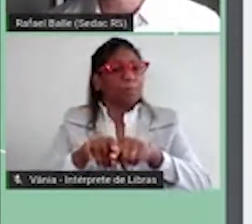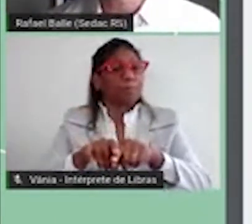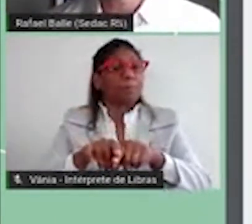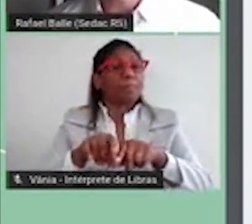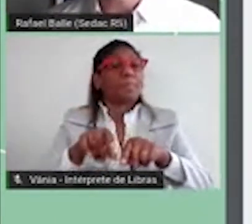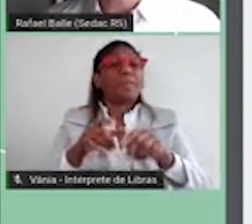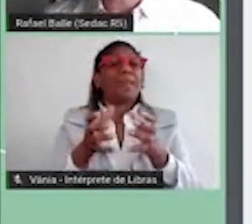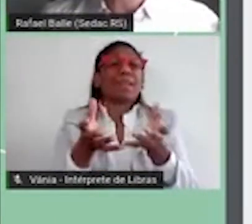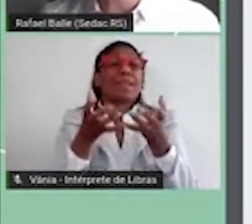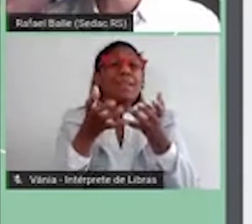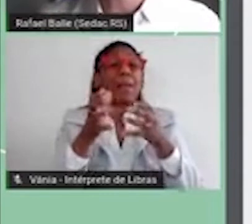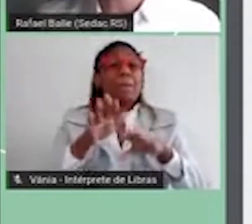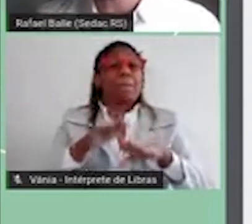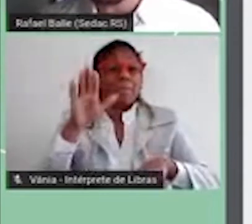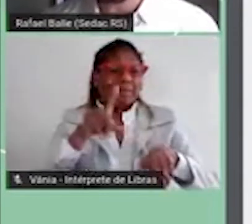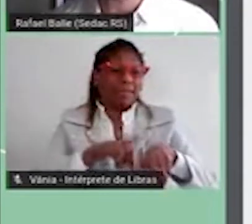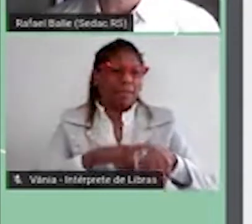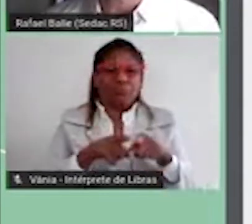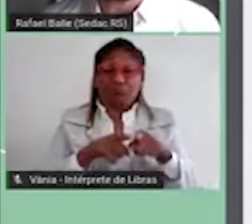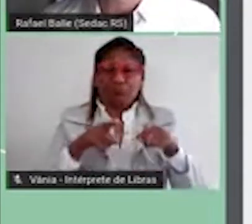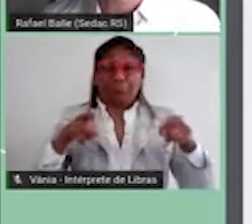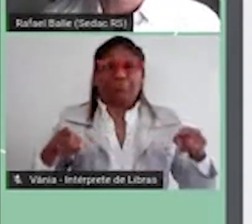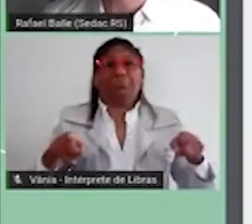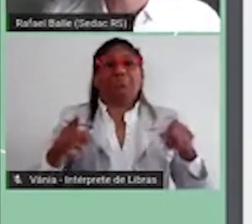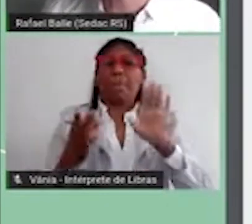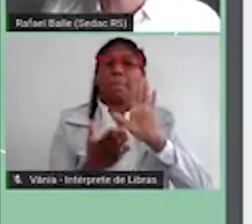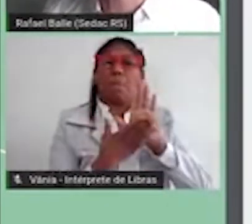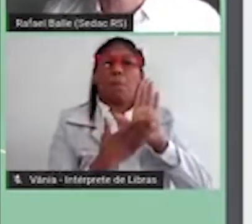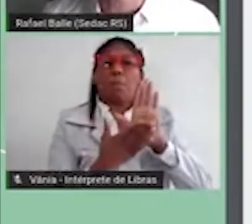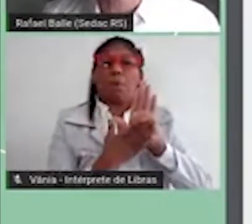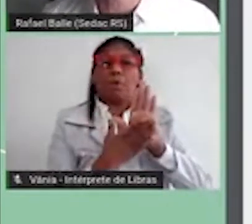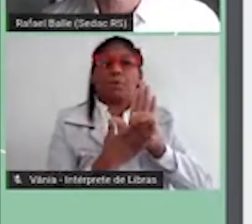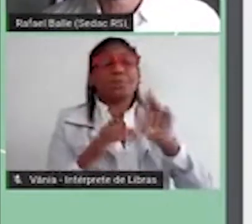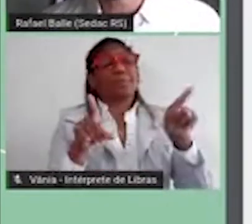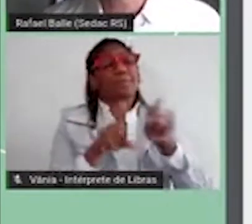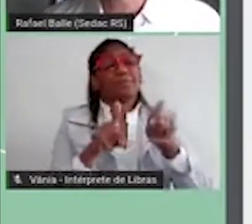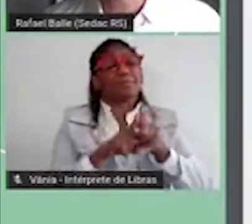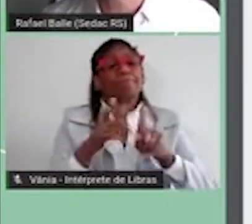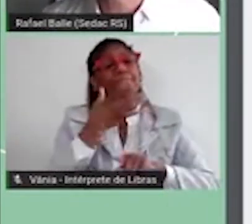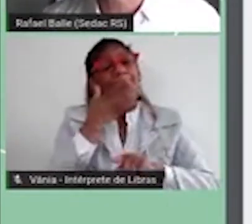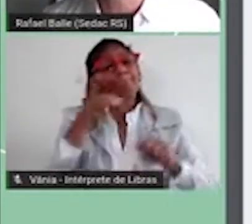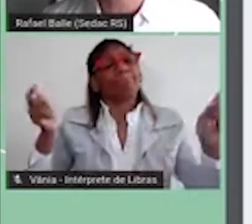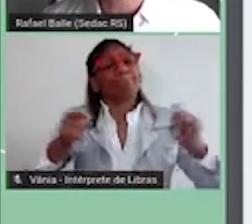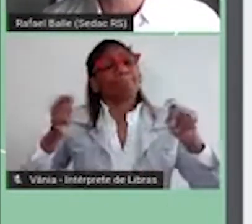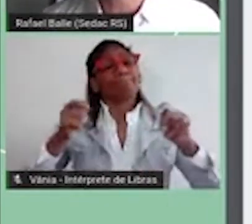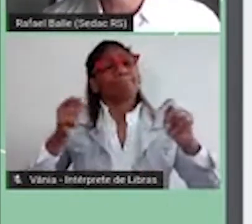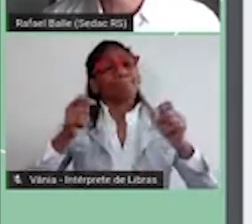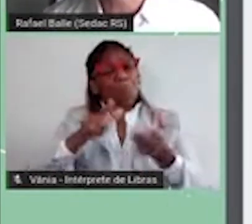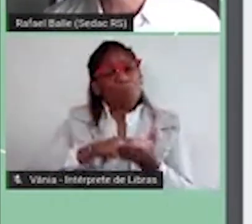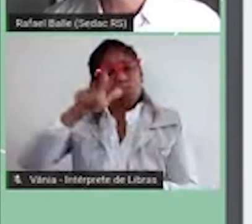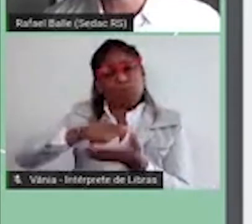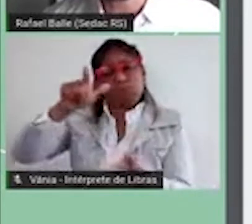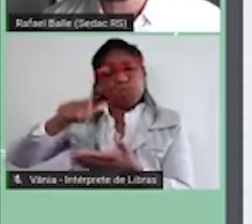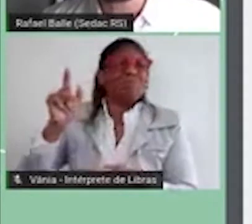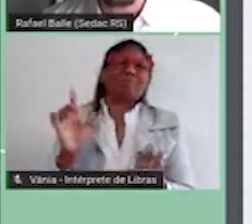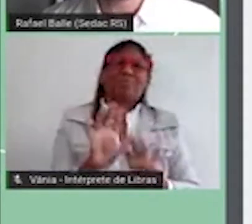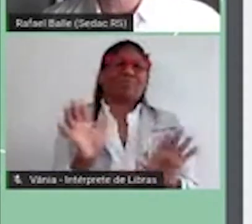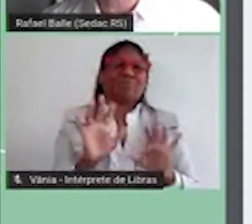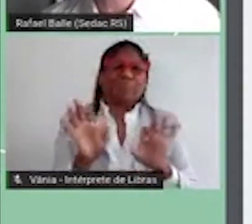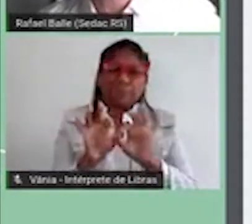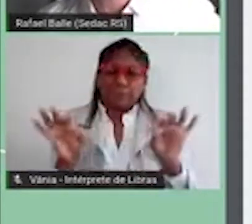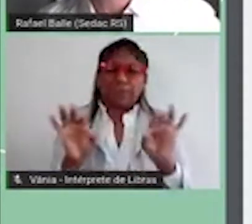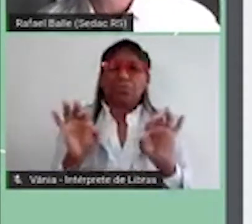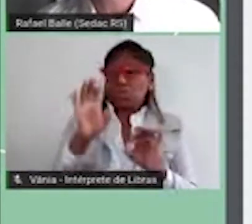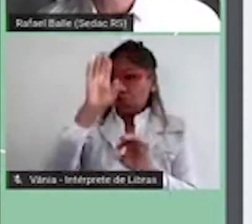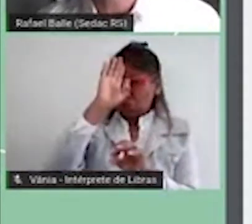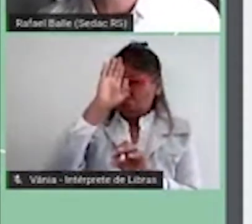dessas propostas, quanto conseguir formas ainda mais facilitadas e mais burocratizadas para chegar na ponta, para dar, de fato, democratizar